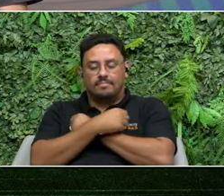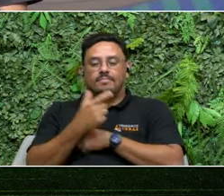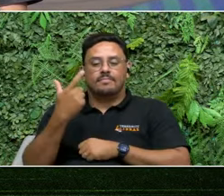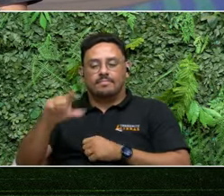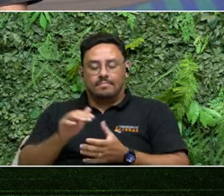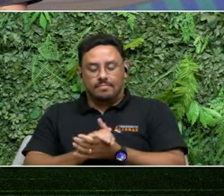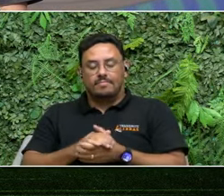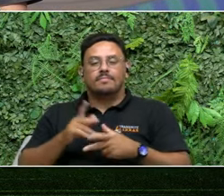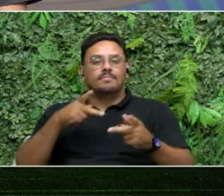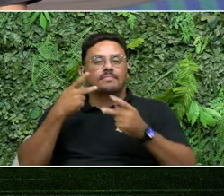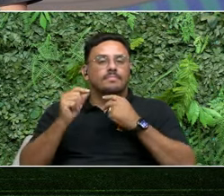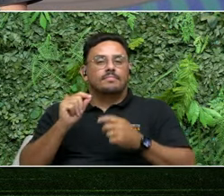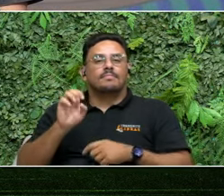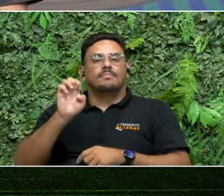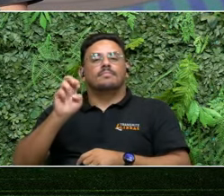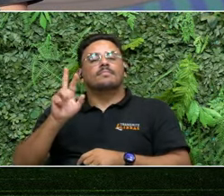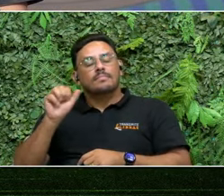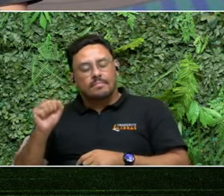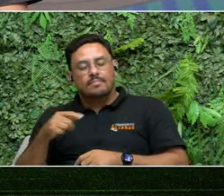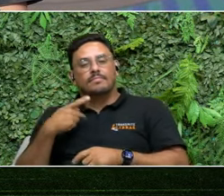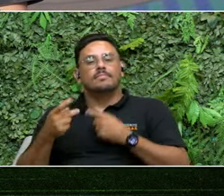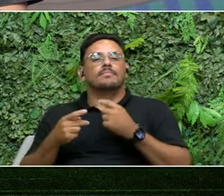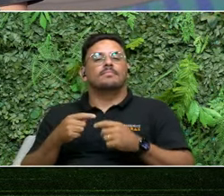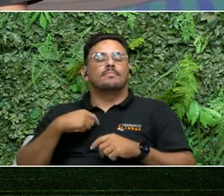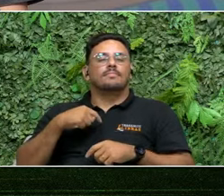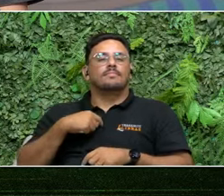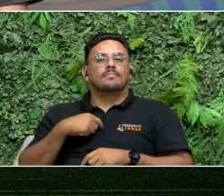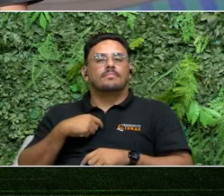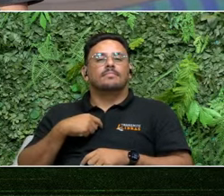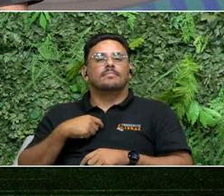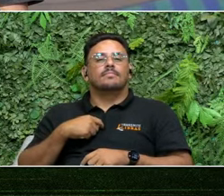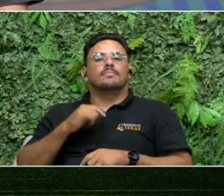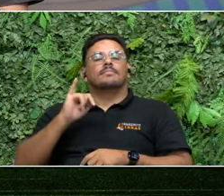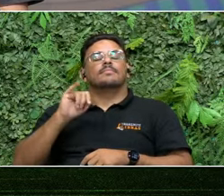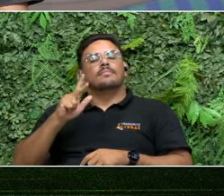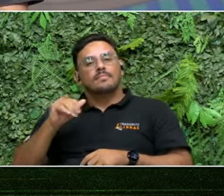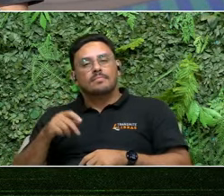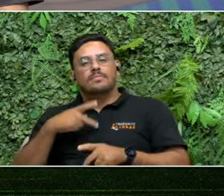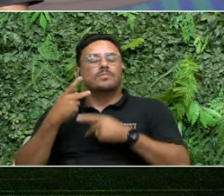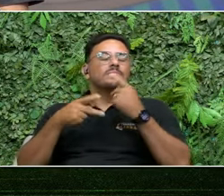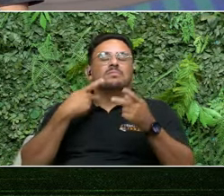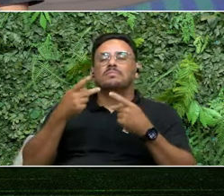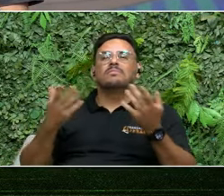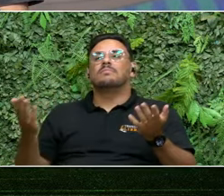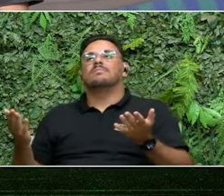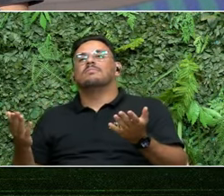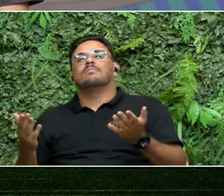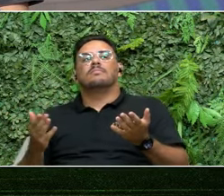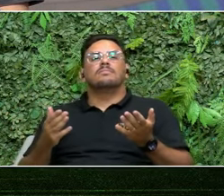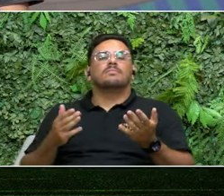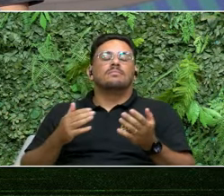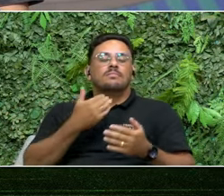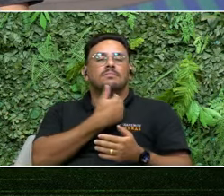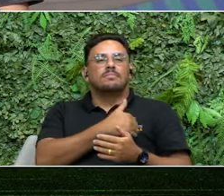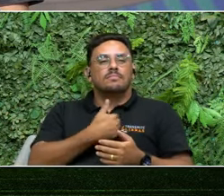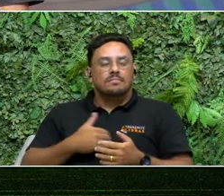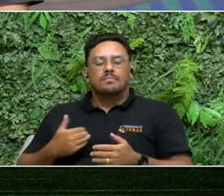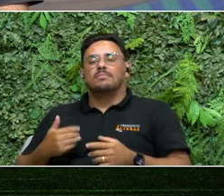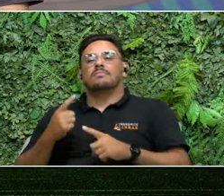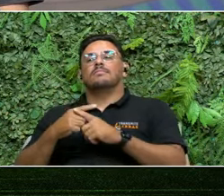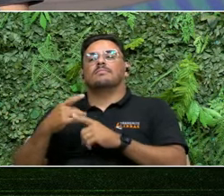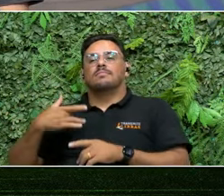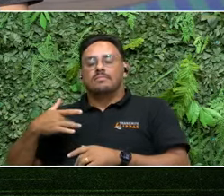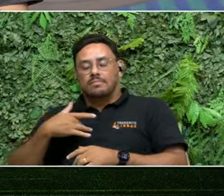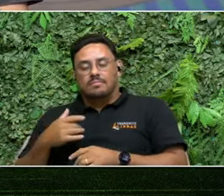um Fala galera Everton Generoso tô por cáo lado de patinga pô todo mundo fala que clássico as forças se